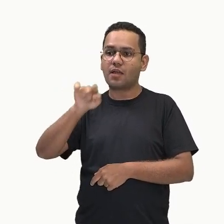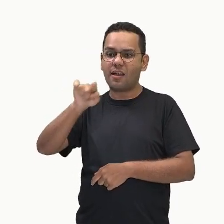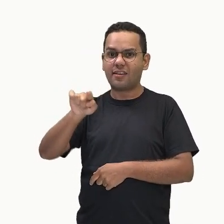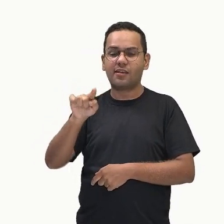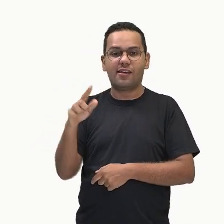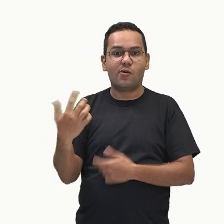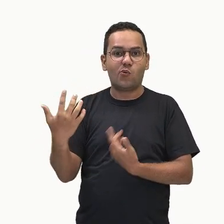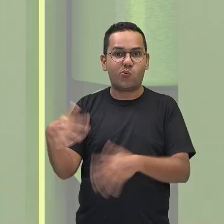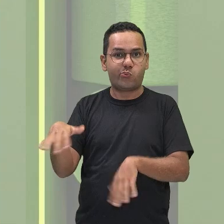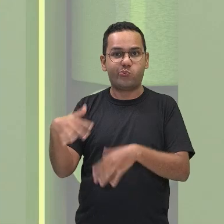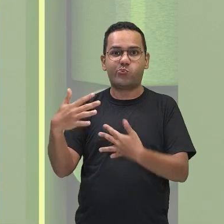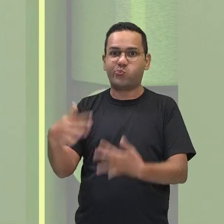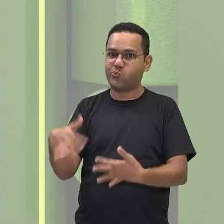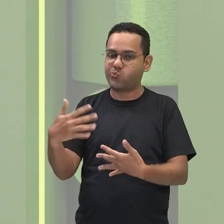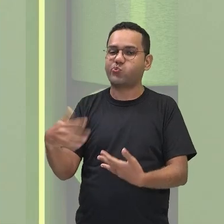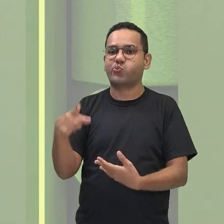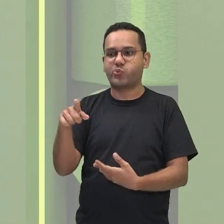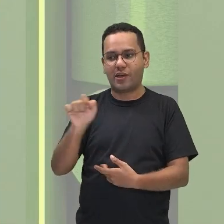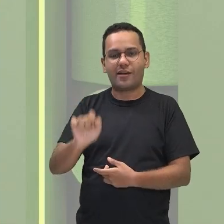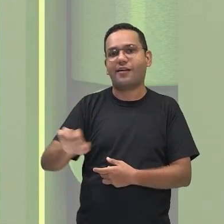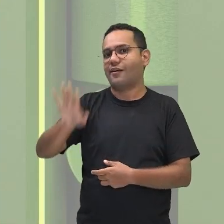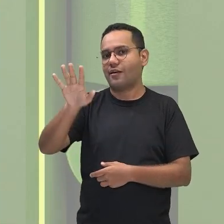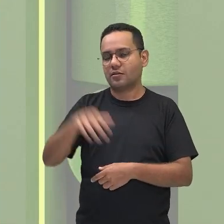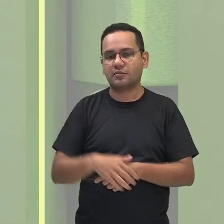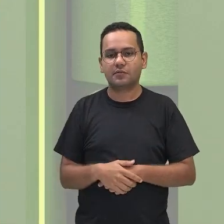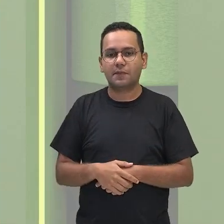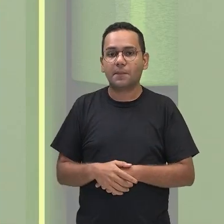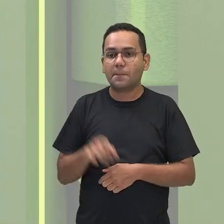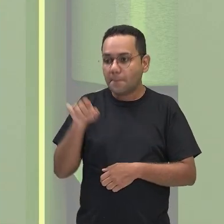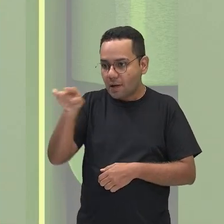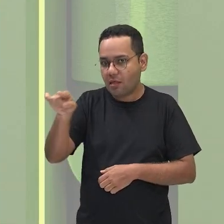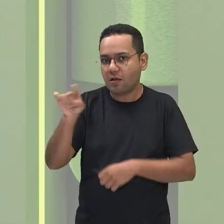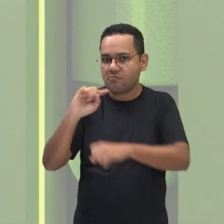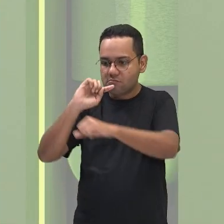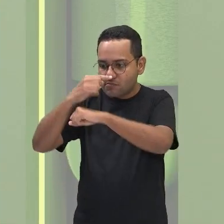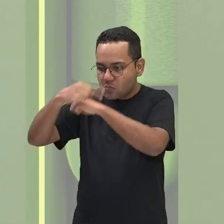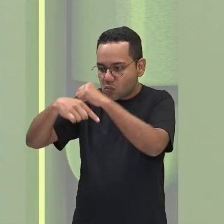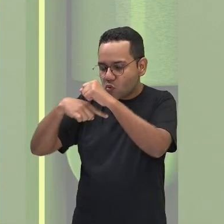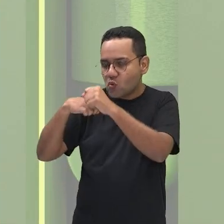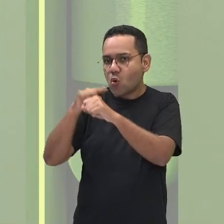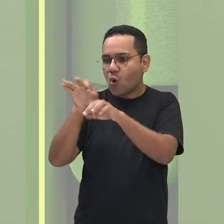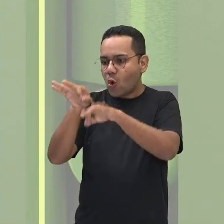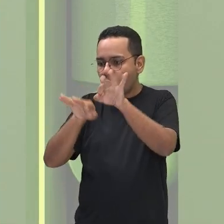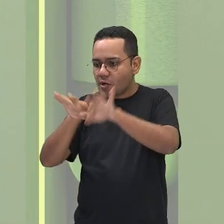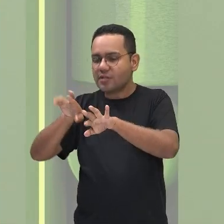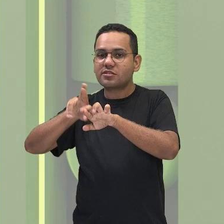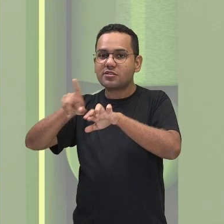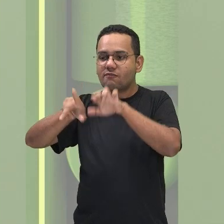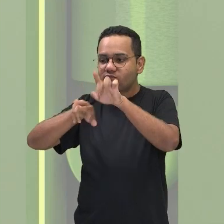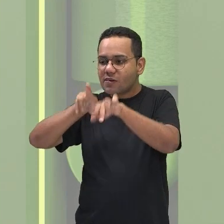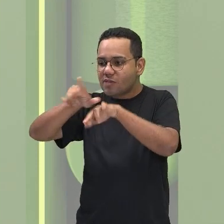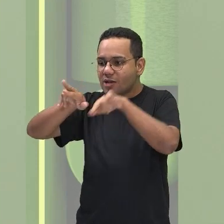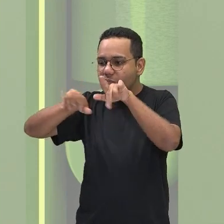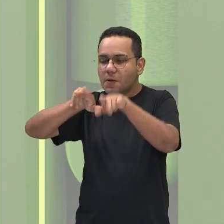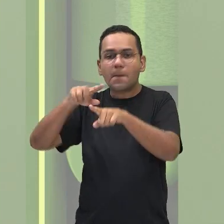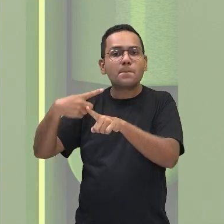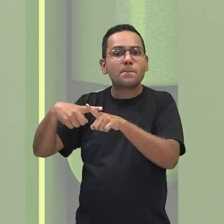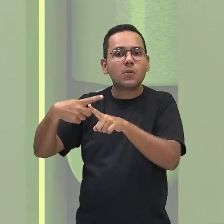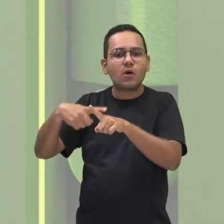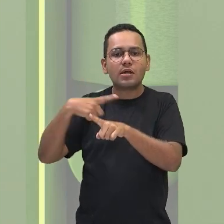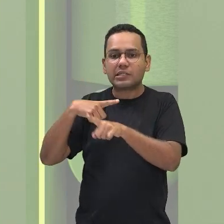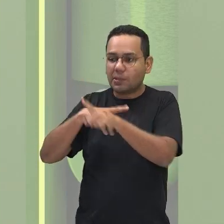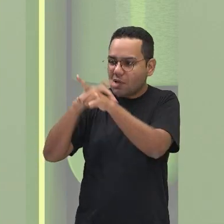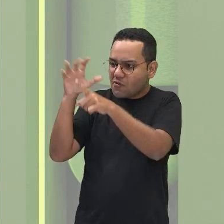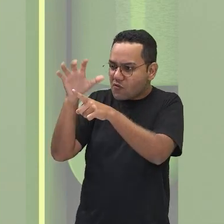seguinte. No diamante, os átomos eles foram reorganizados de uma maneira diferente devido a uma grande pressão